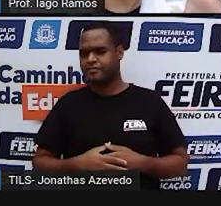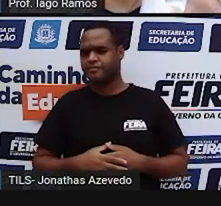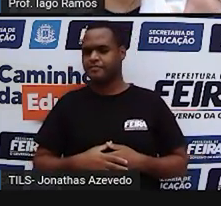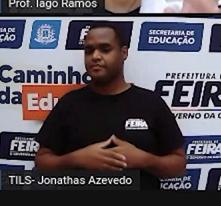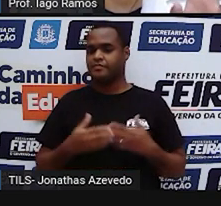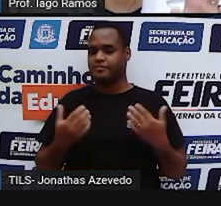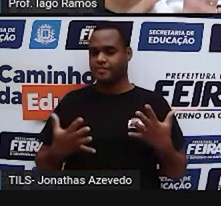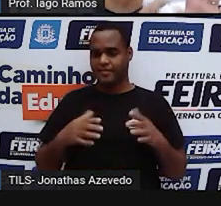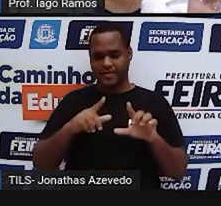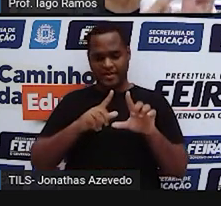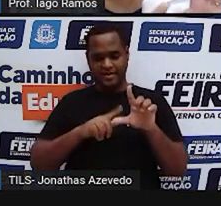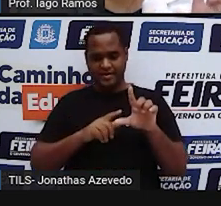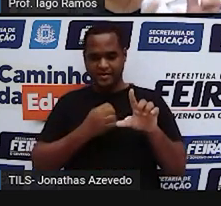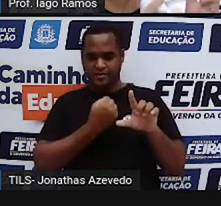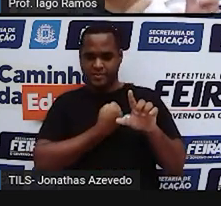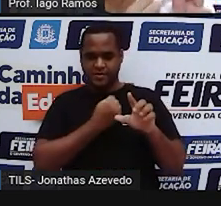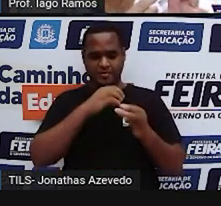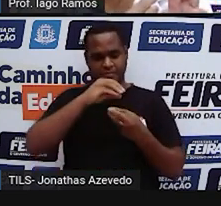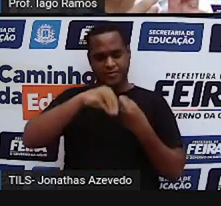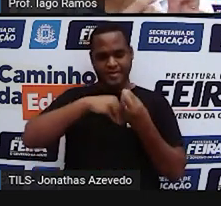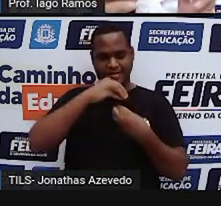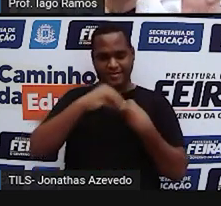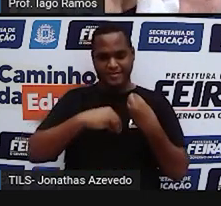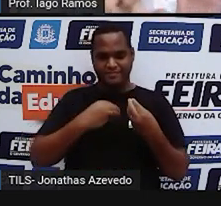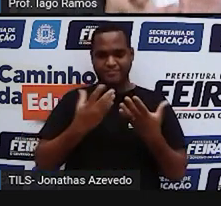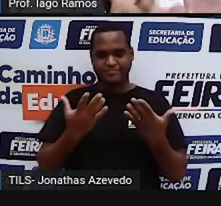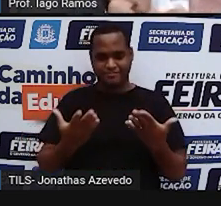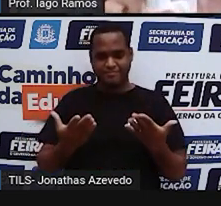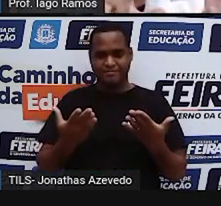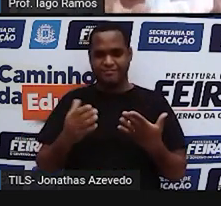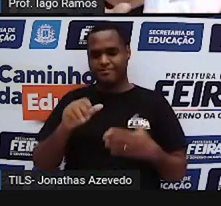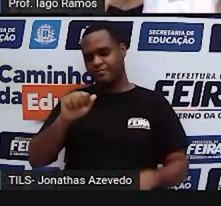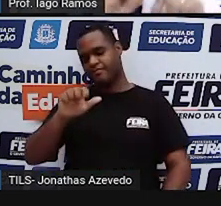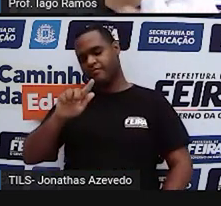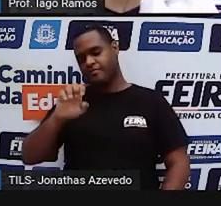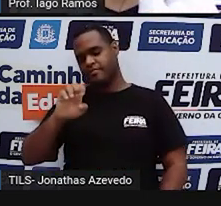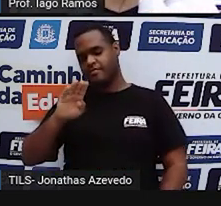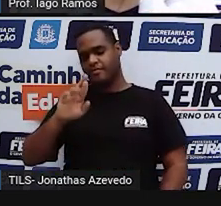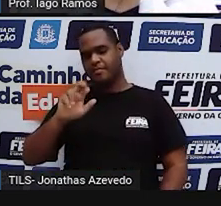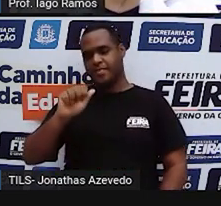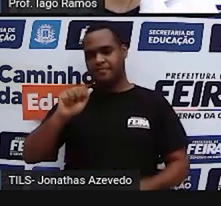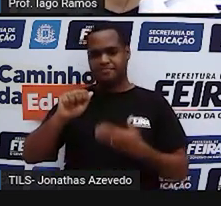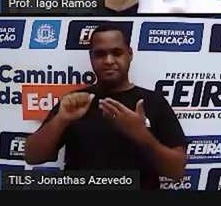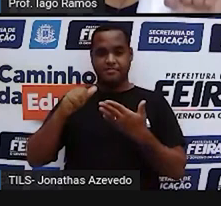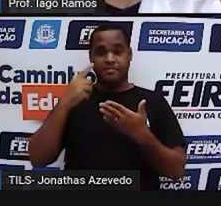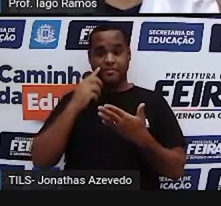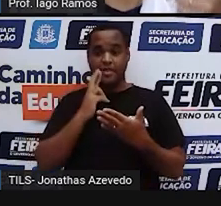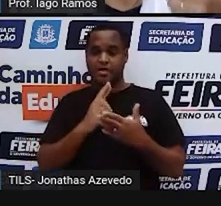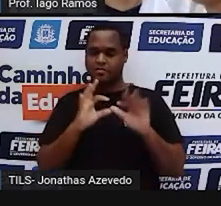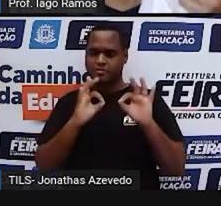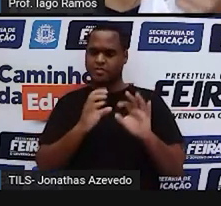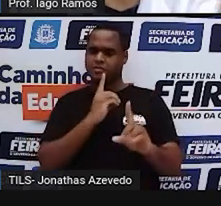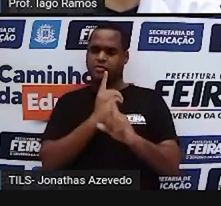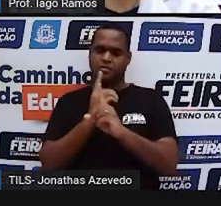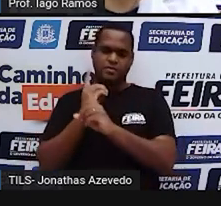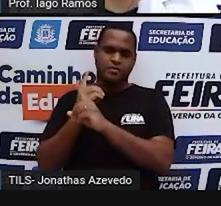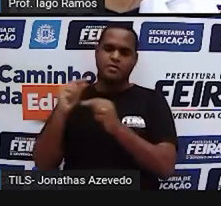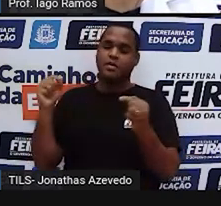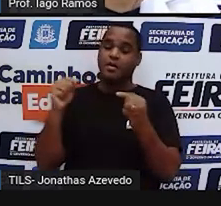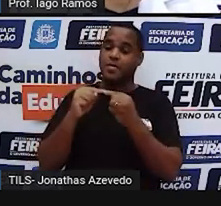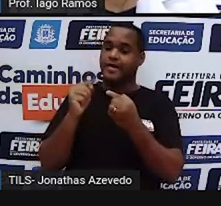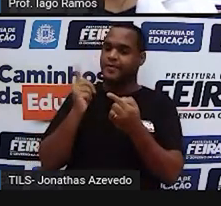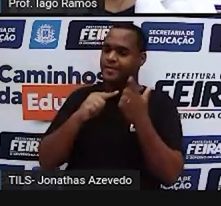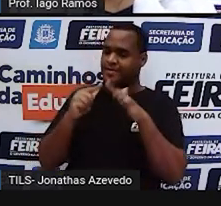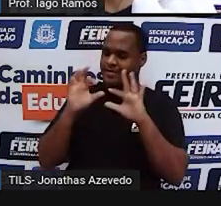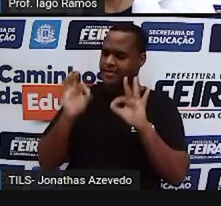parte da álgebra que eu falei lá no início da sentença algébrica ou é aquele último resultado que a gente achou e que faz com que o